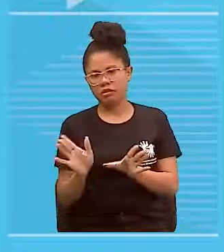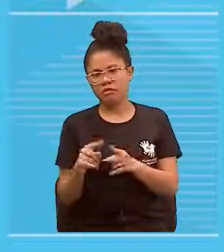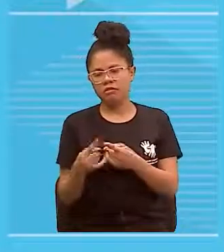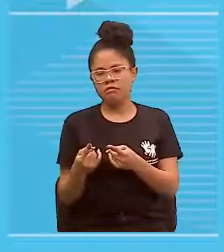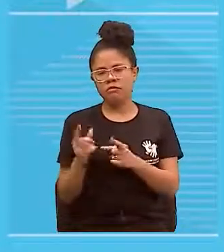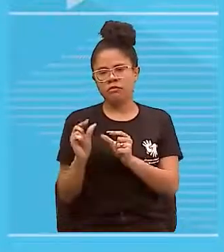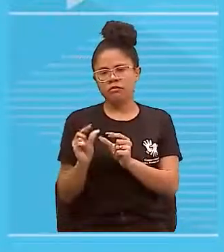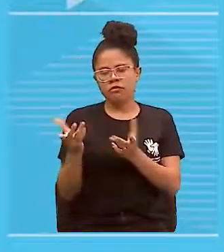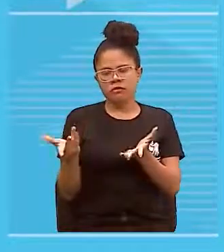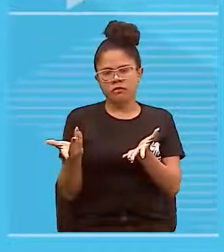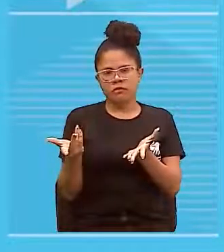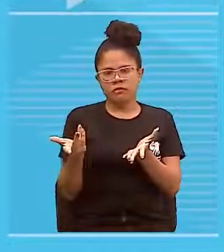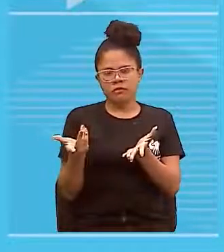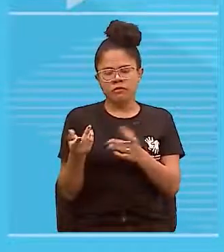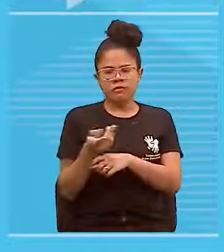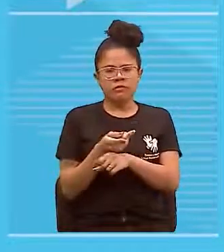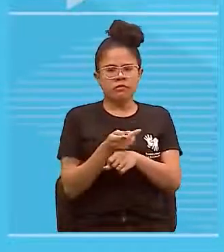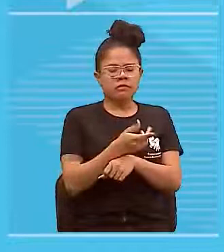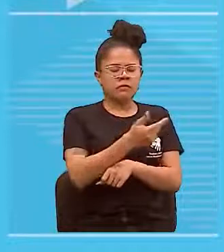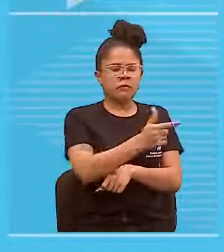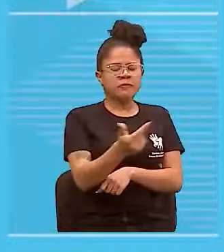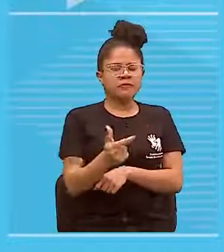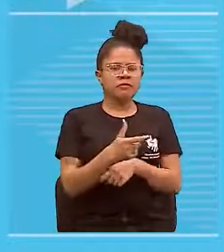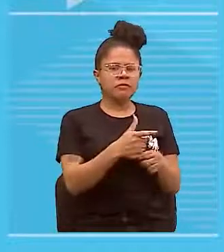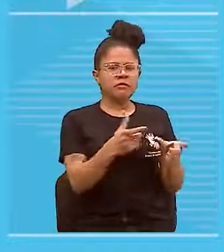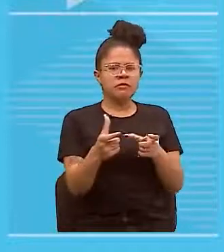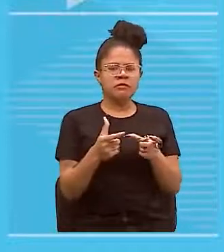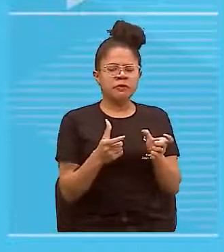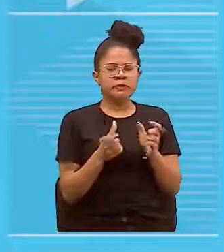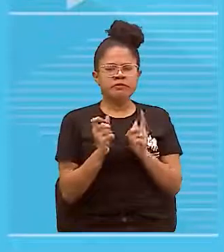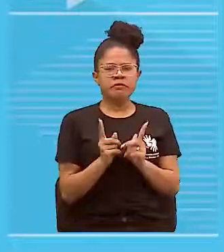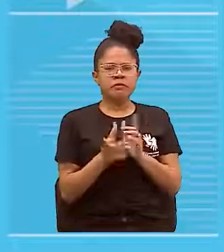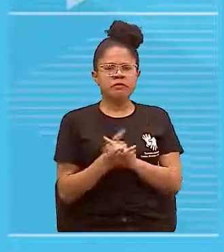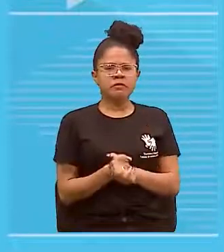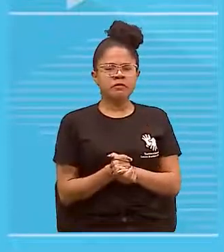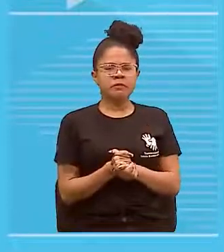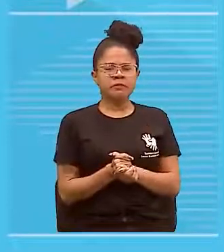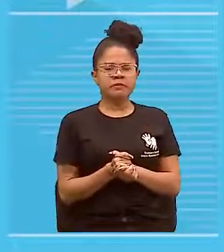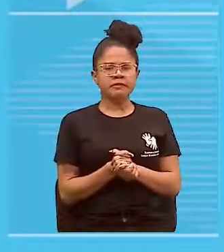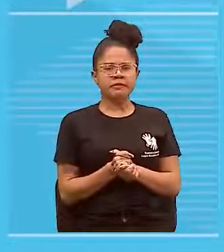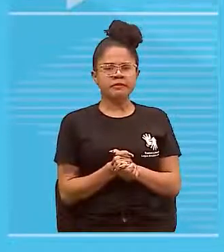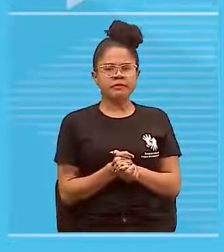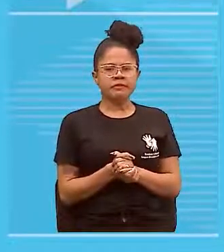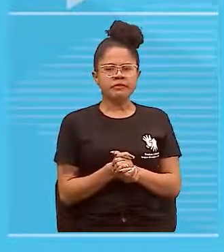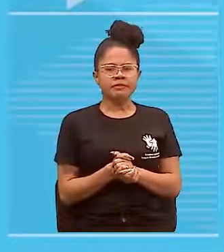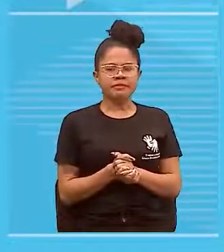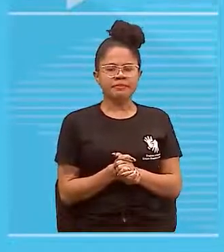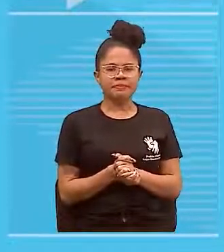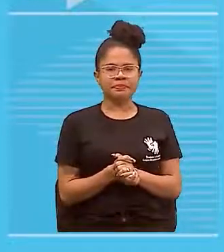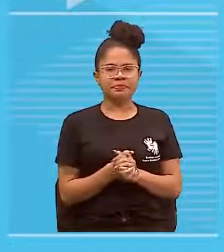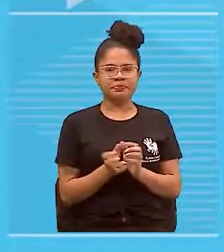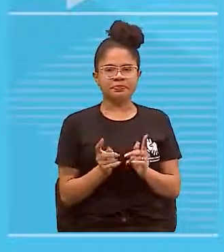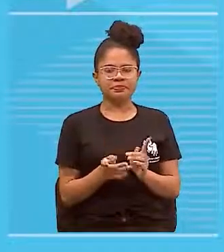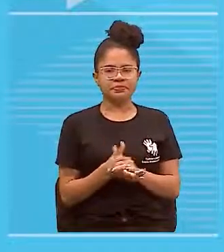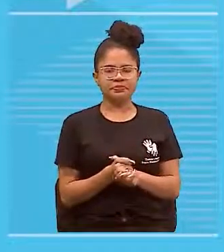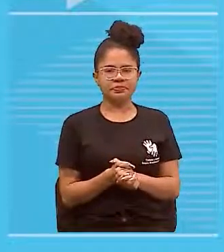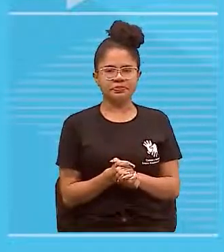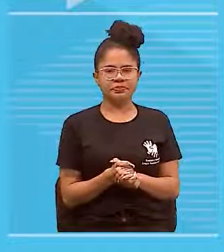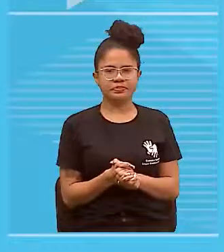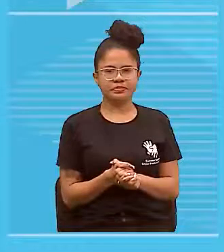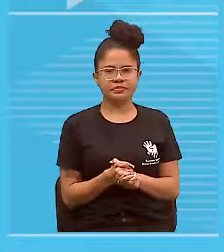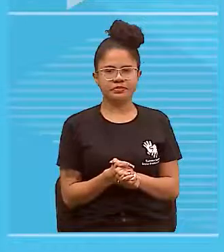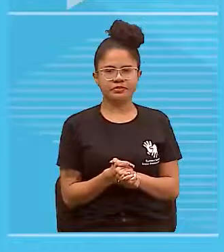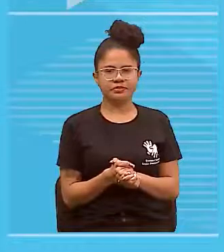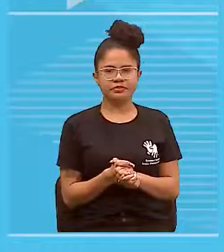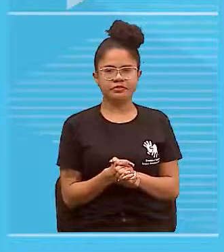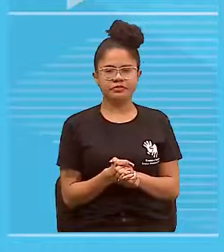pouco recurso, sei lá. Chegou gente por perto, aí ele escapa para outro buraco, faz outro buraco lá na frente. Então, isso não é